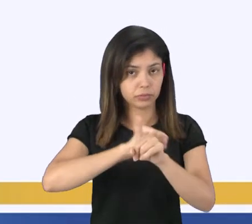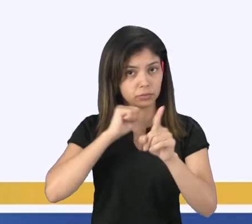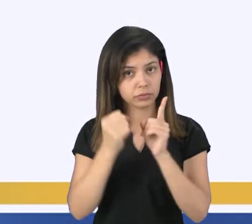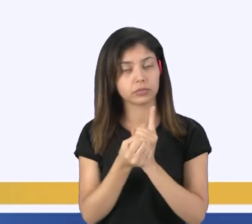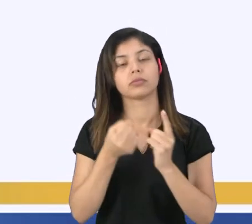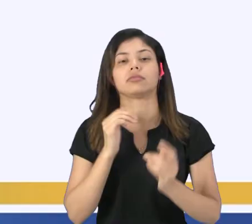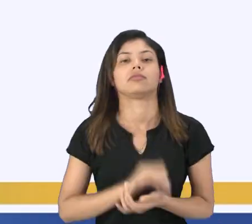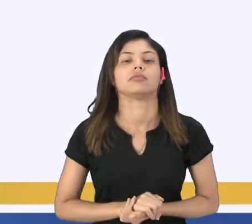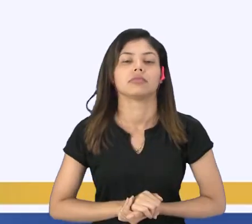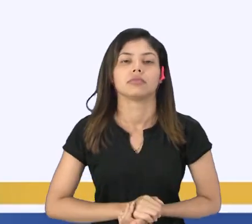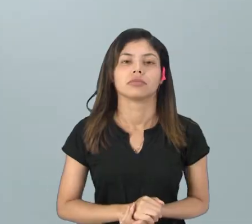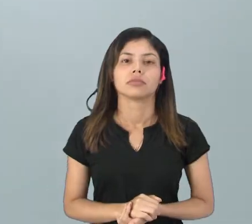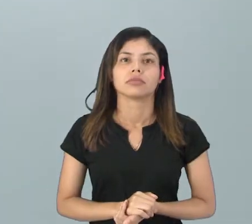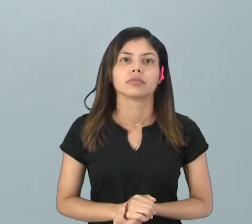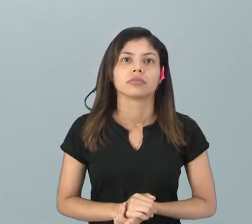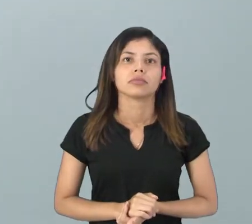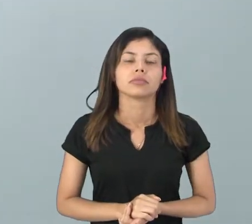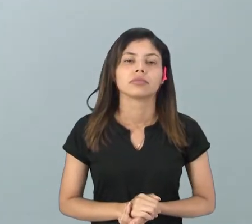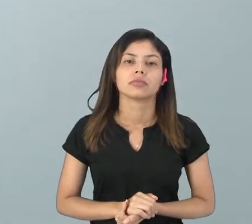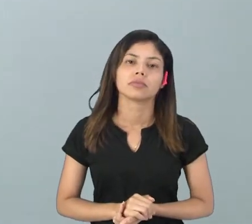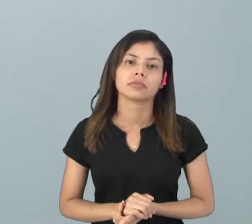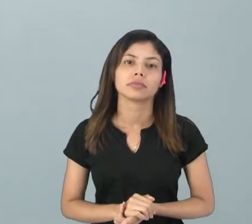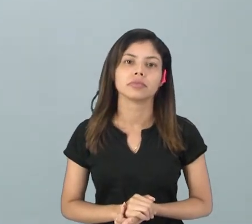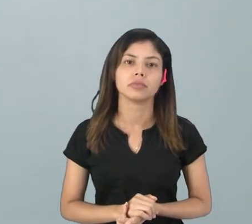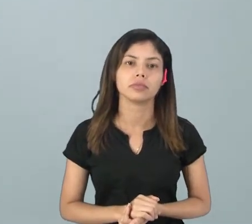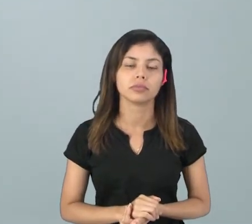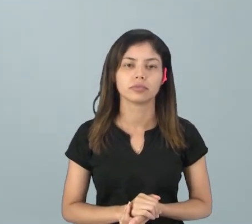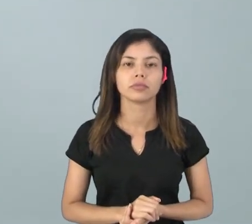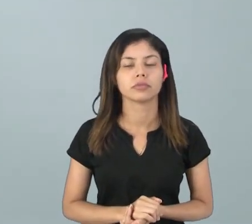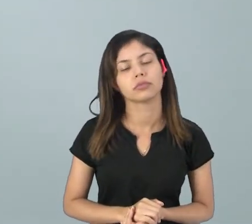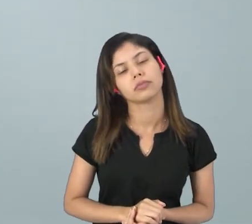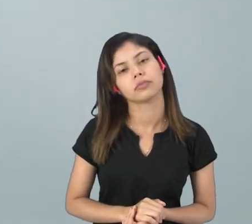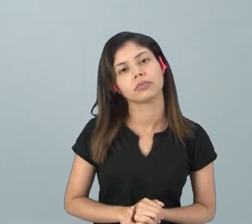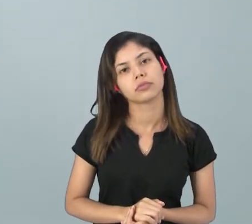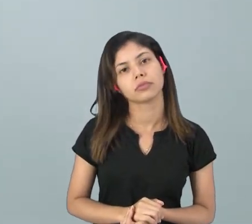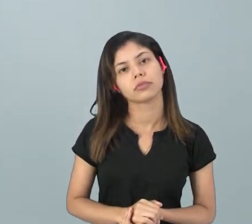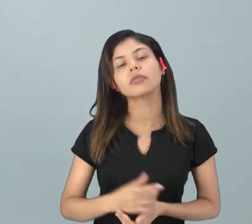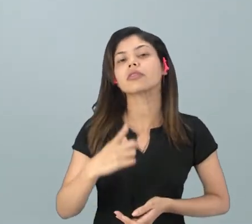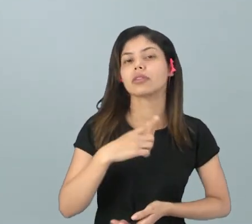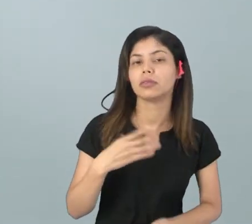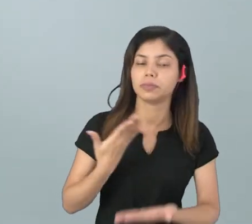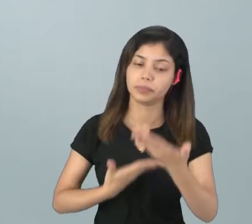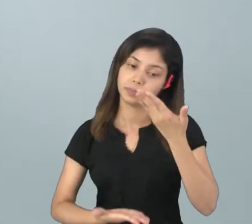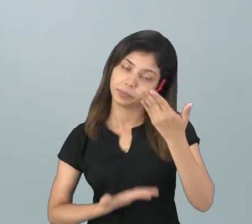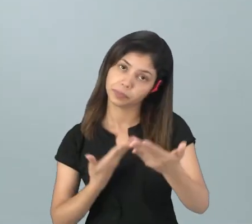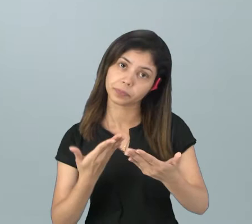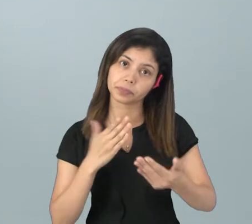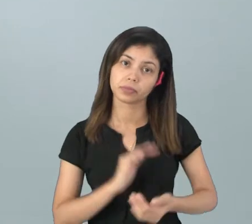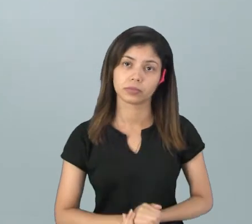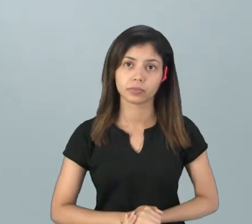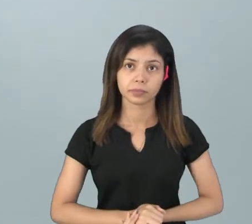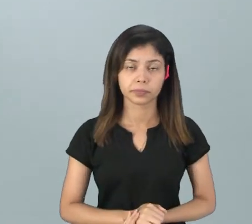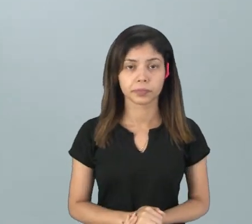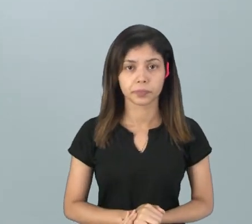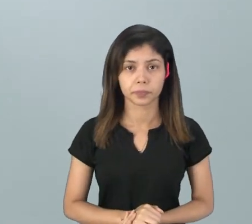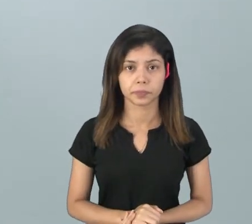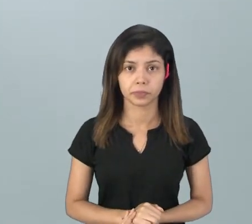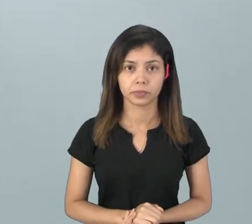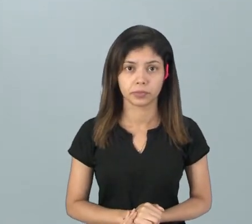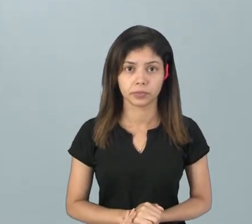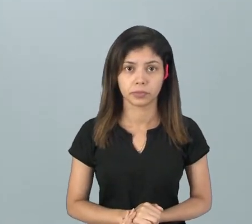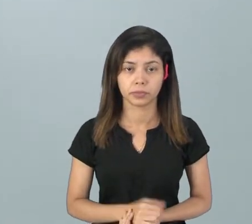solidariedade. Então, ser social, né, estabelecer